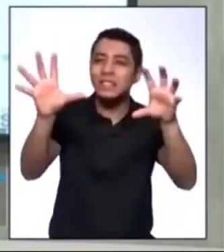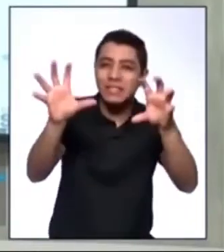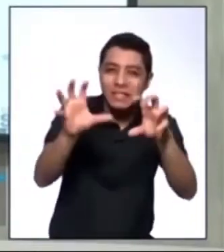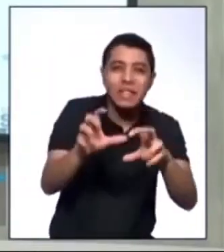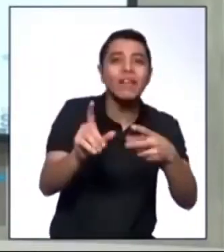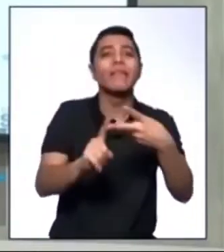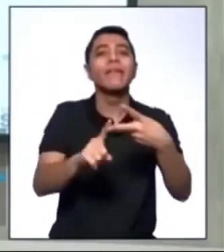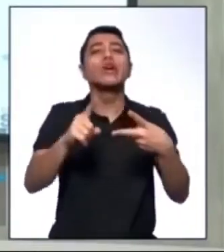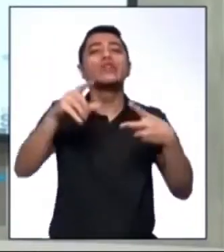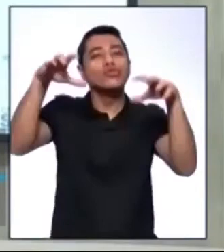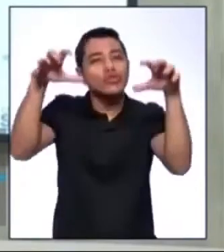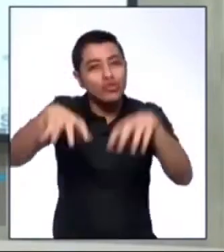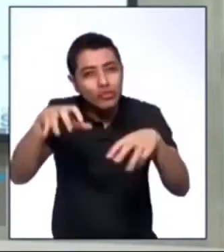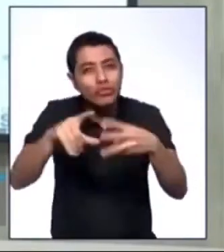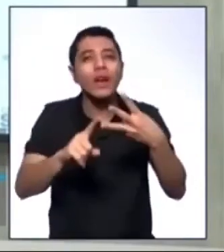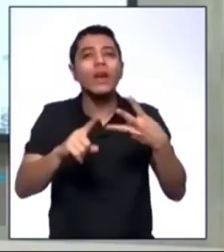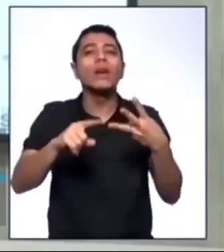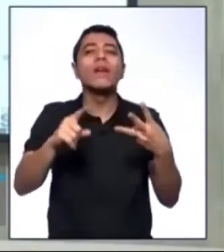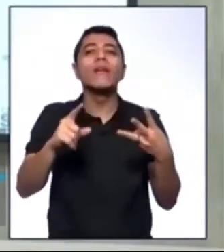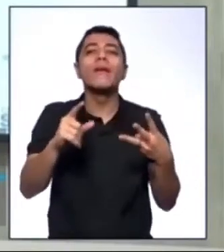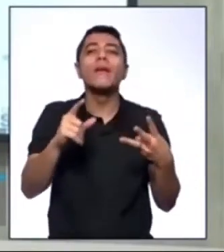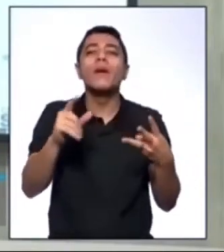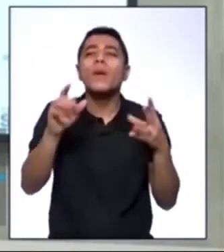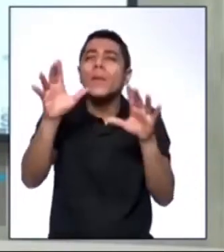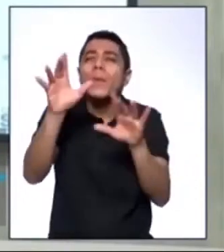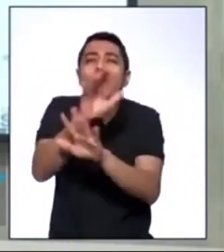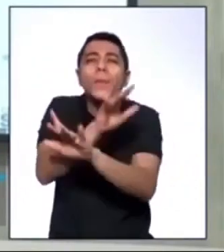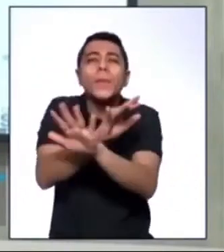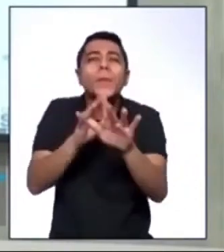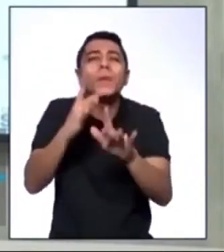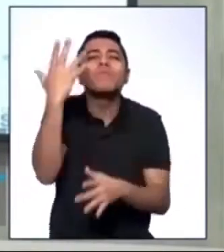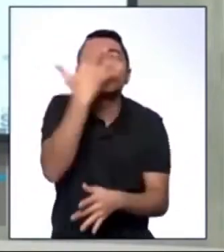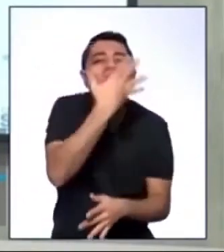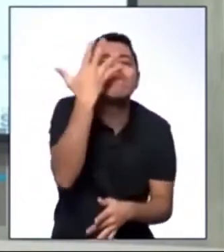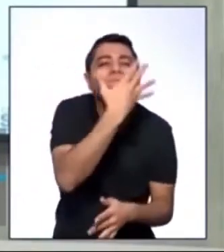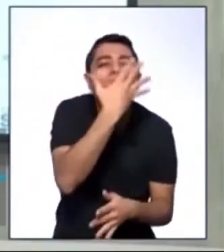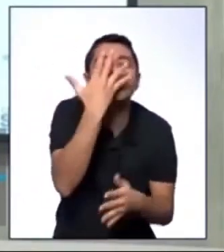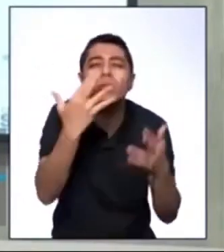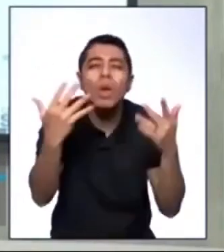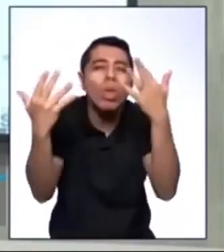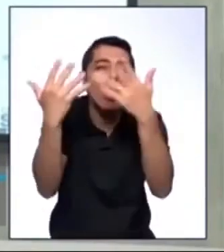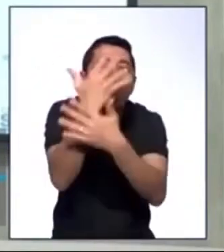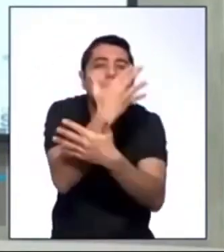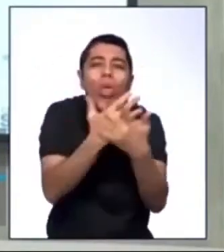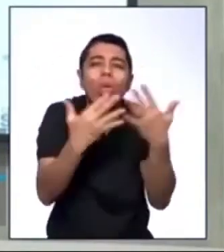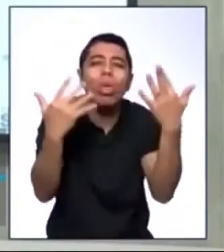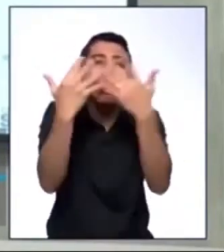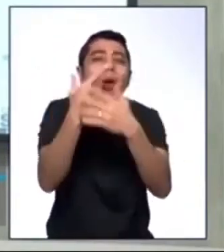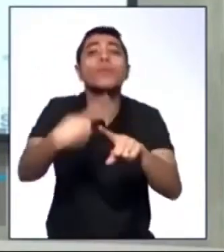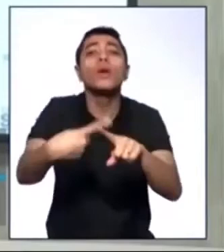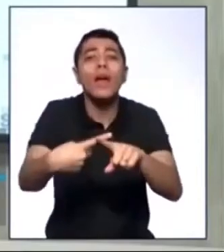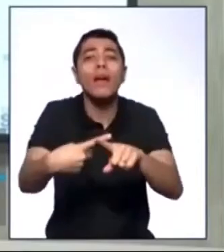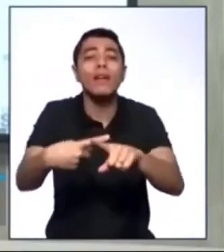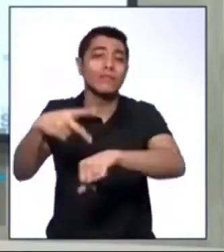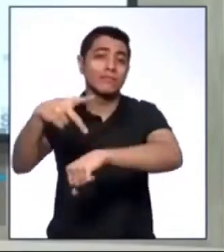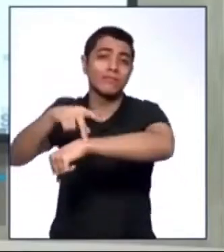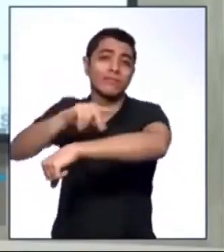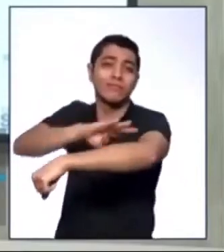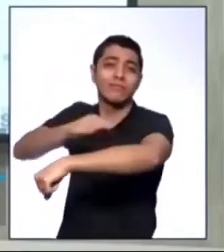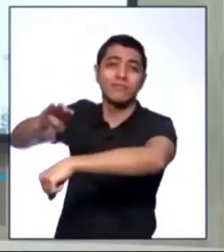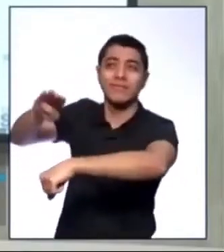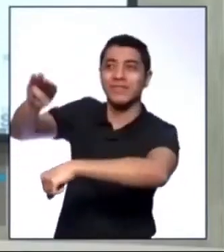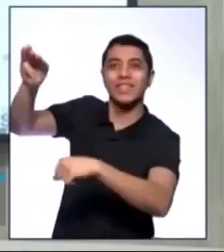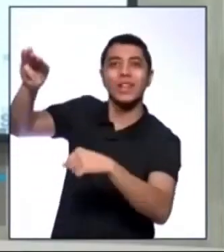chuva orográfica. Ela se forma com uma interação, uma barreira criada pelo relevo. E por último, nós temos o que nós